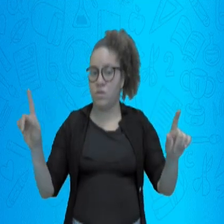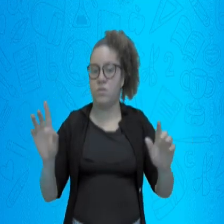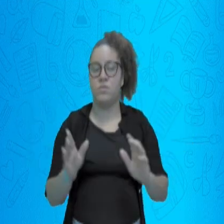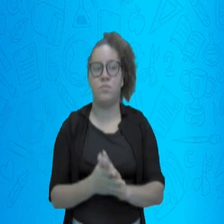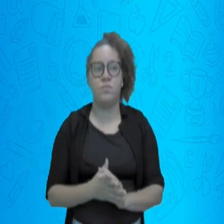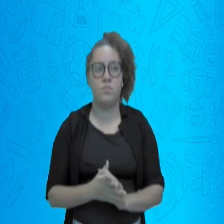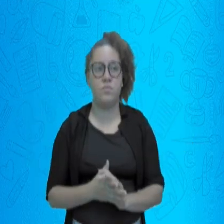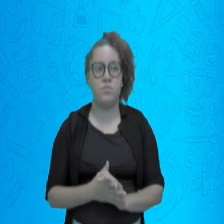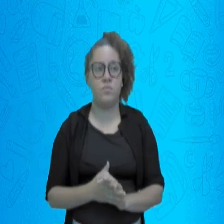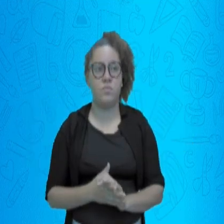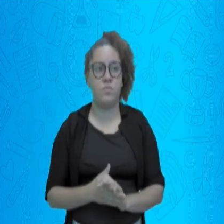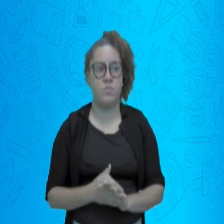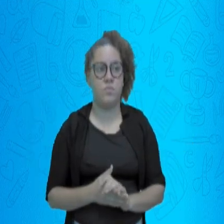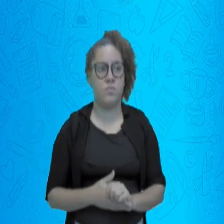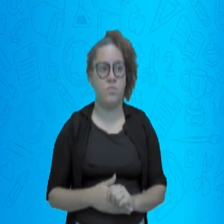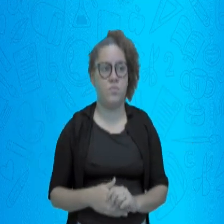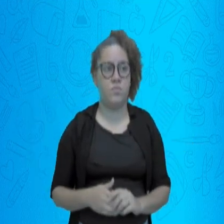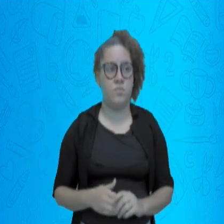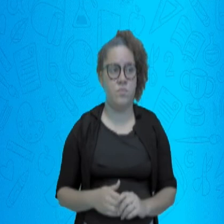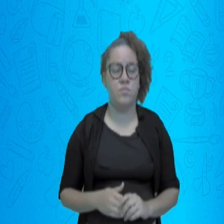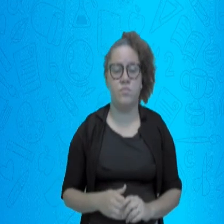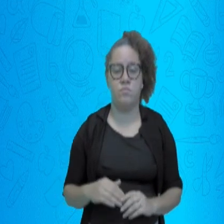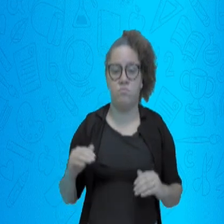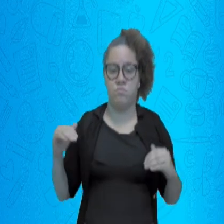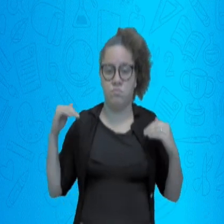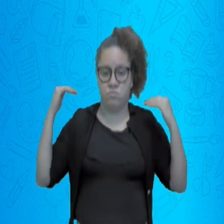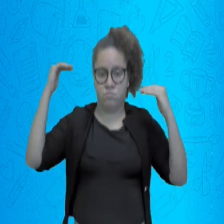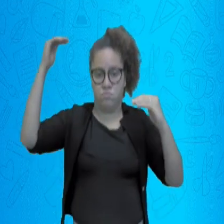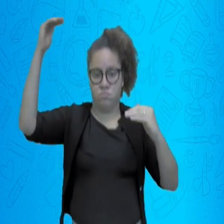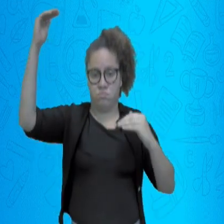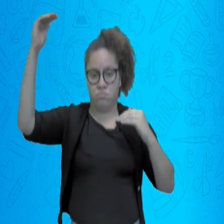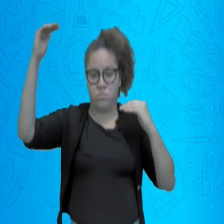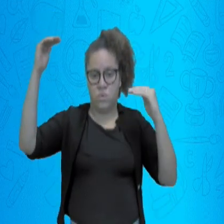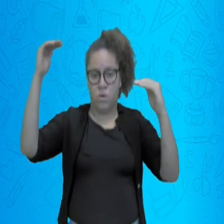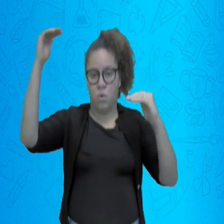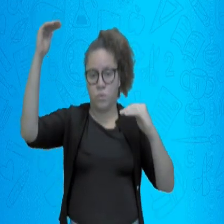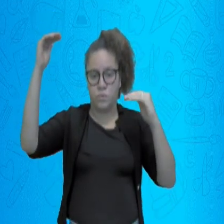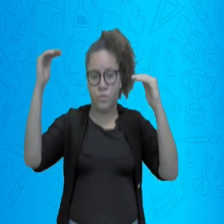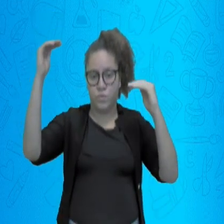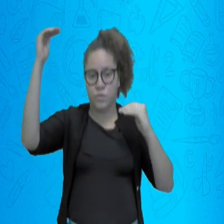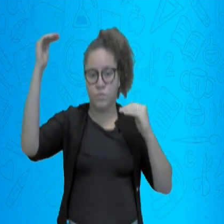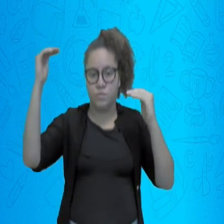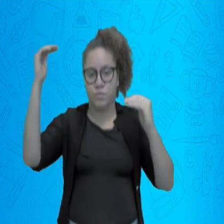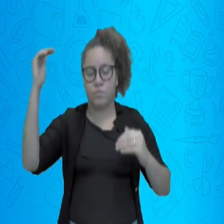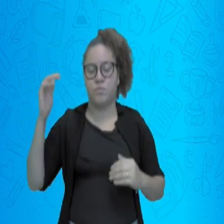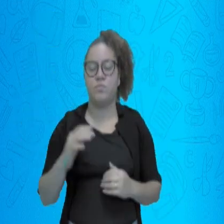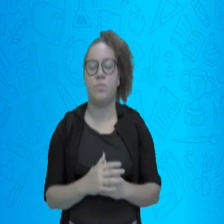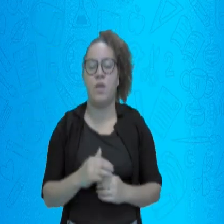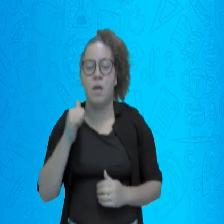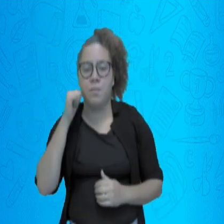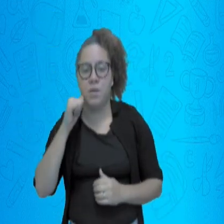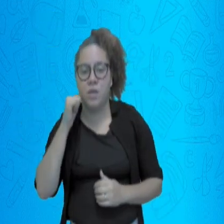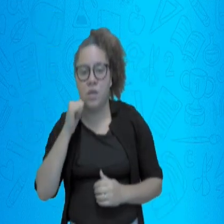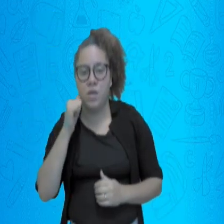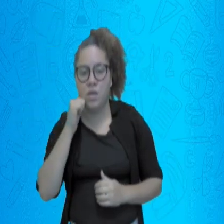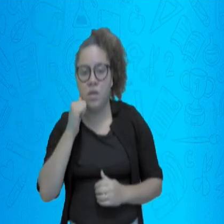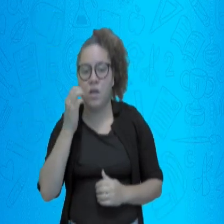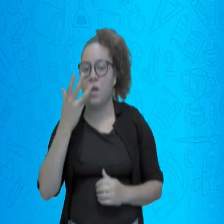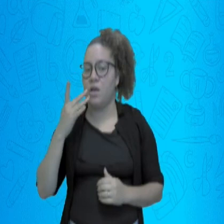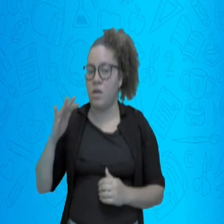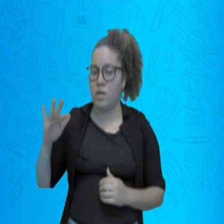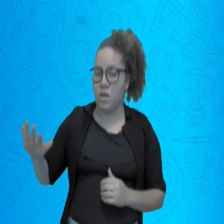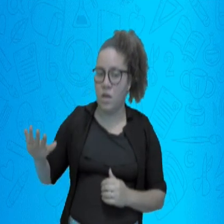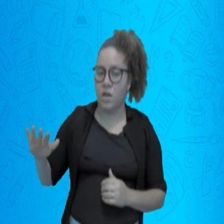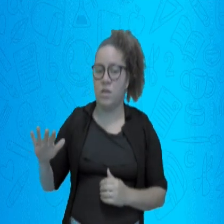O tamanho, se a gente imaginar essa menina, é uma criança. E ele é um rapaz já, um